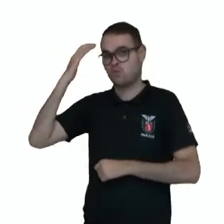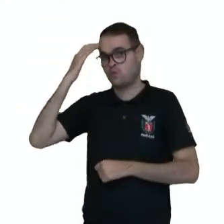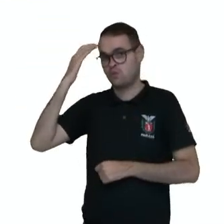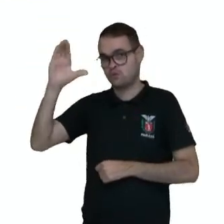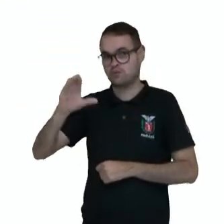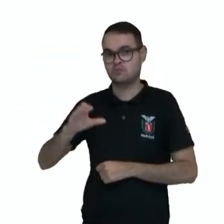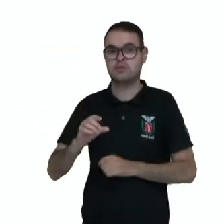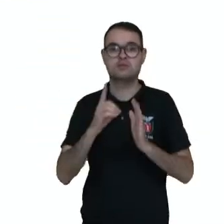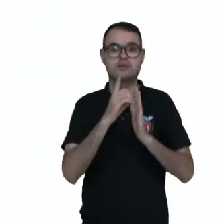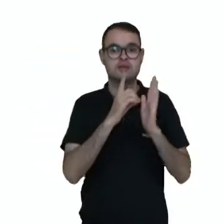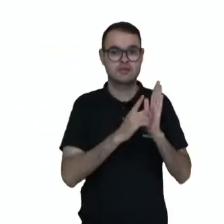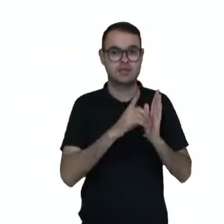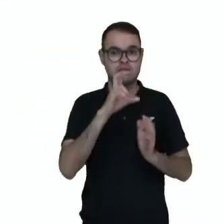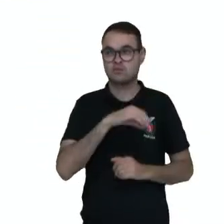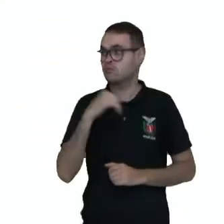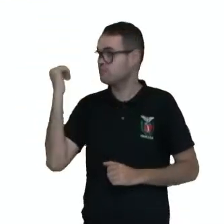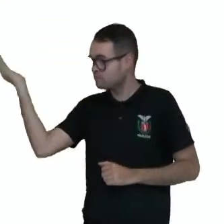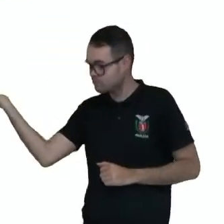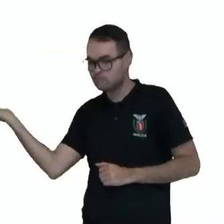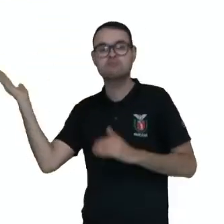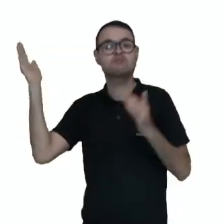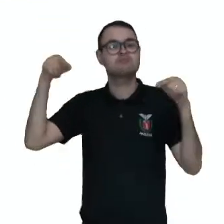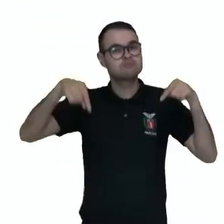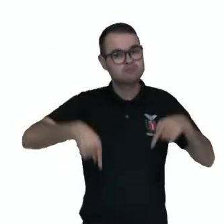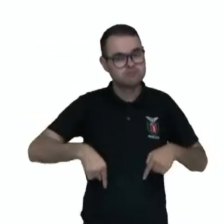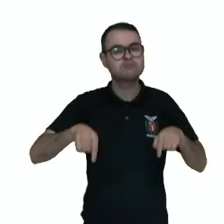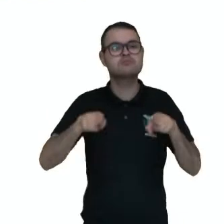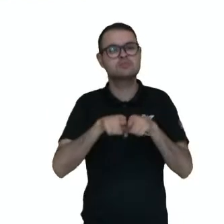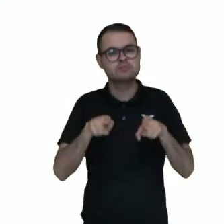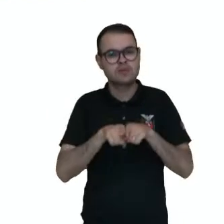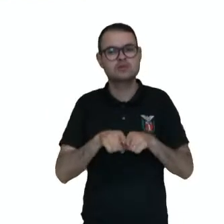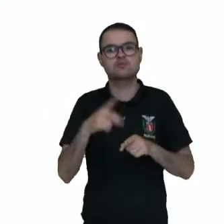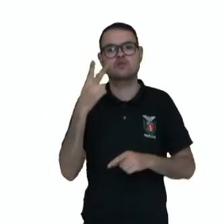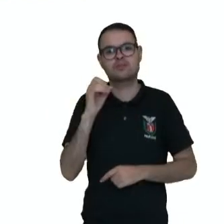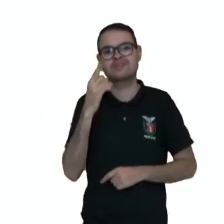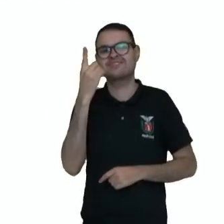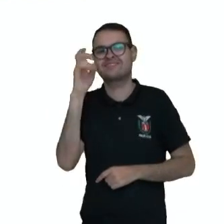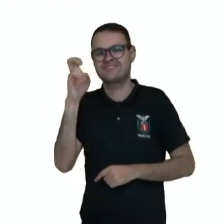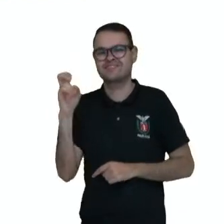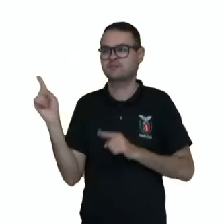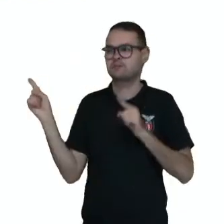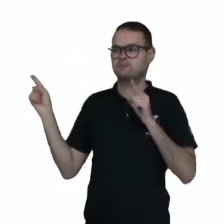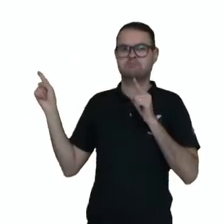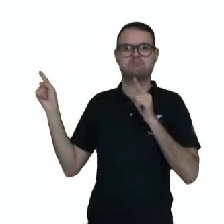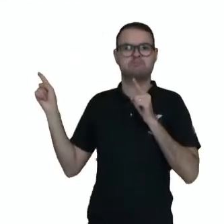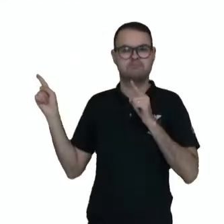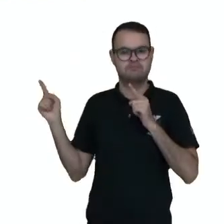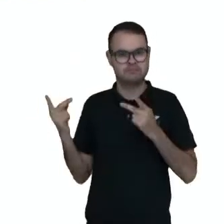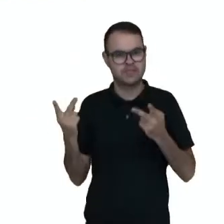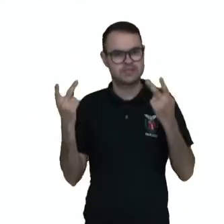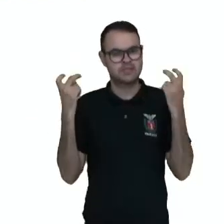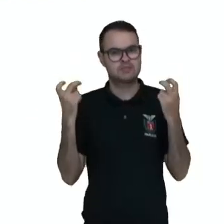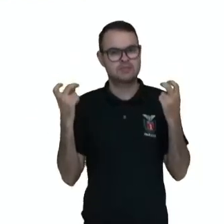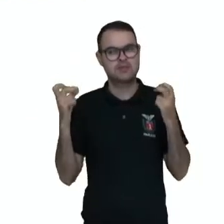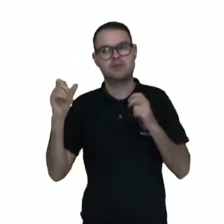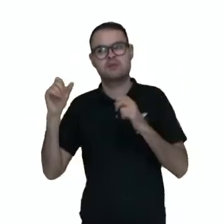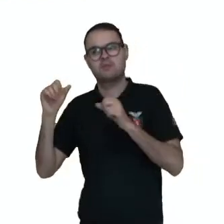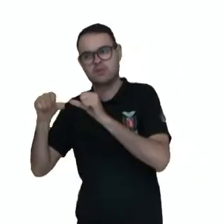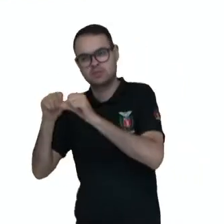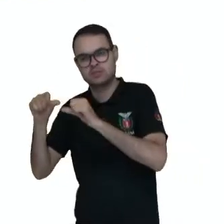década de 50 e aí no ano de 2015. Então a gente percebe quais são as mudanças e